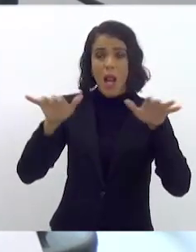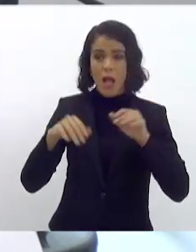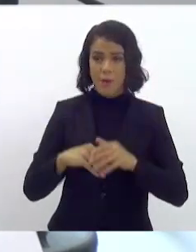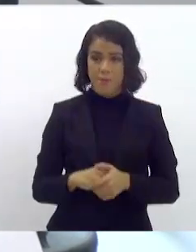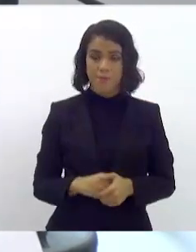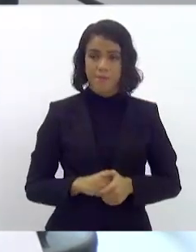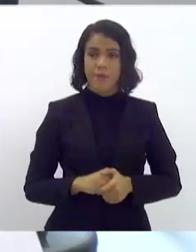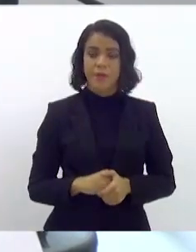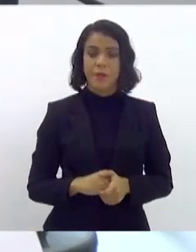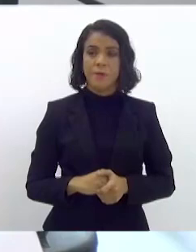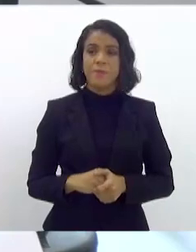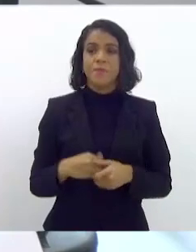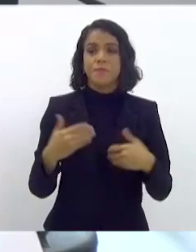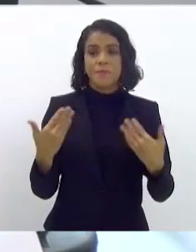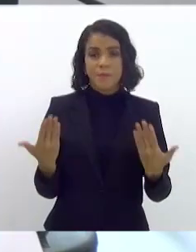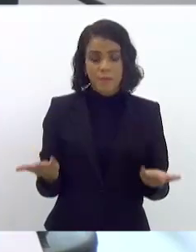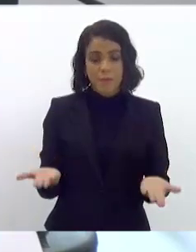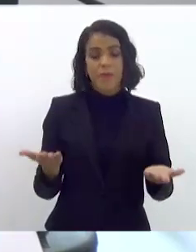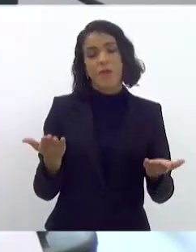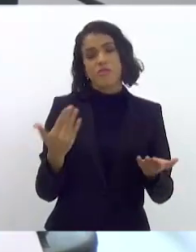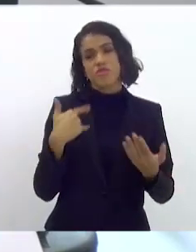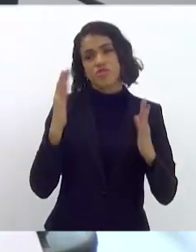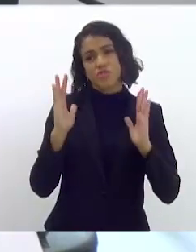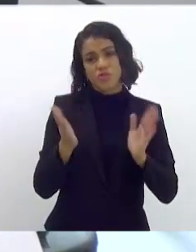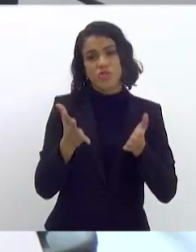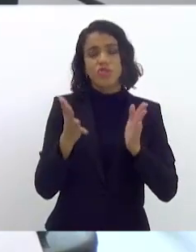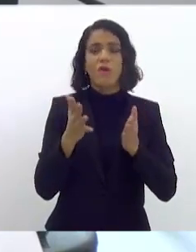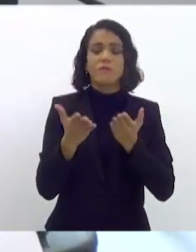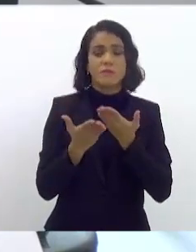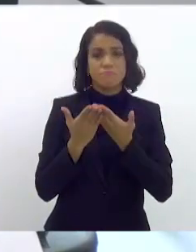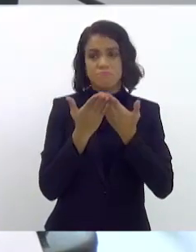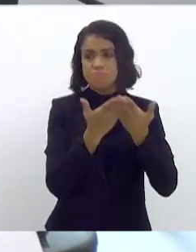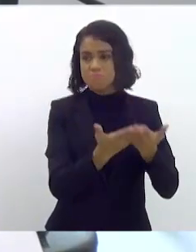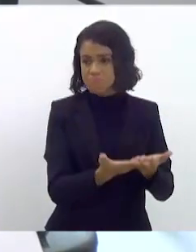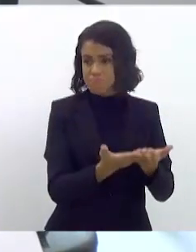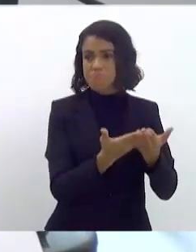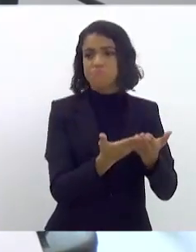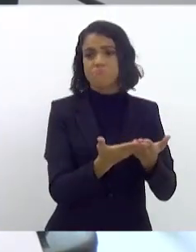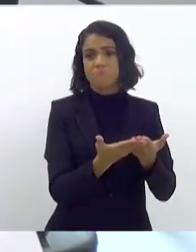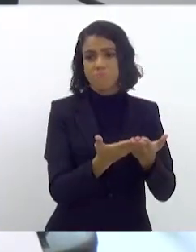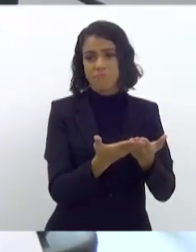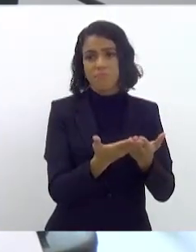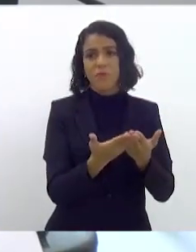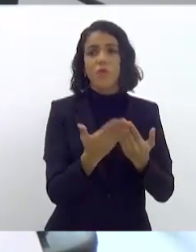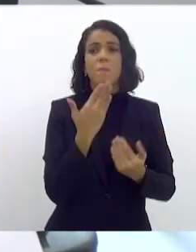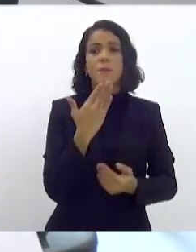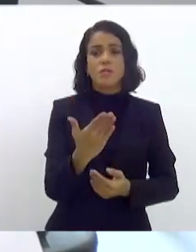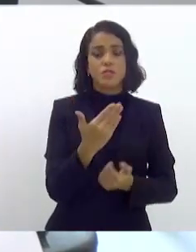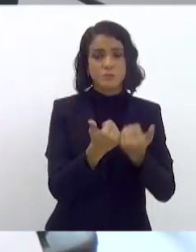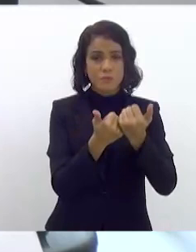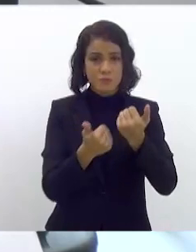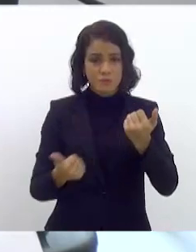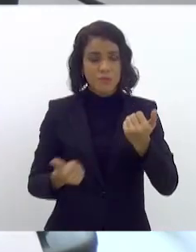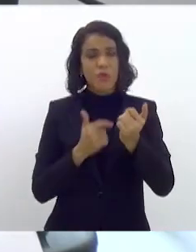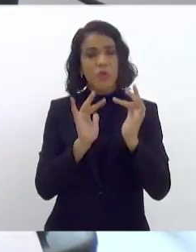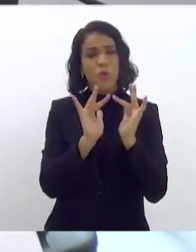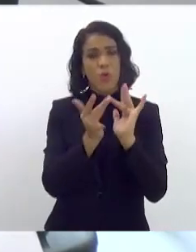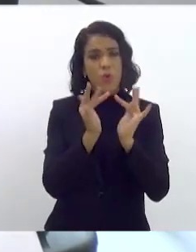ser atacada por outros números. Aí nós já deixamos, vou fazer um encaminhamento, vou pedir para a minha assessoria fazer o contato com